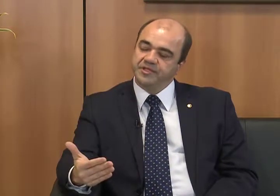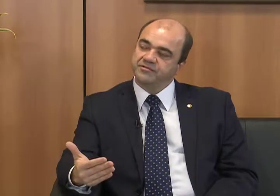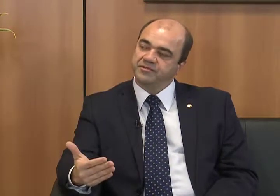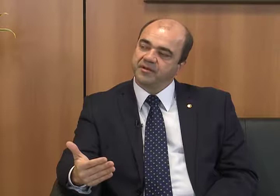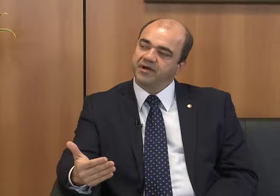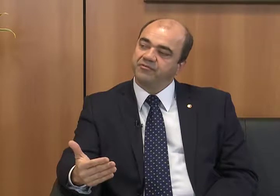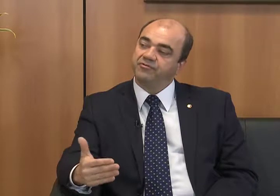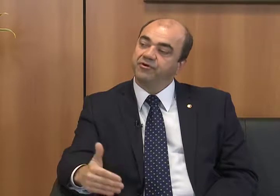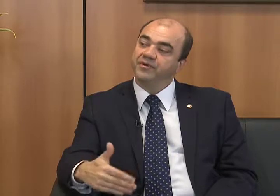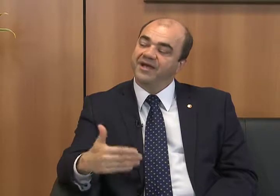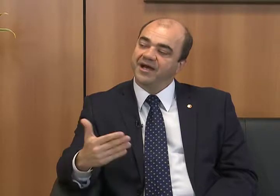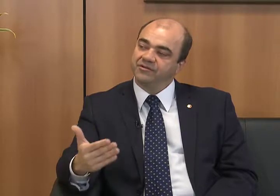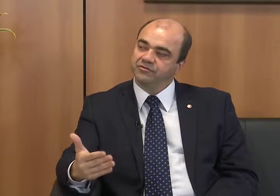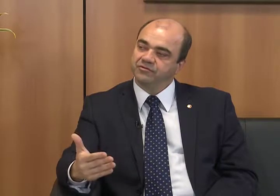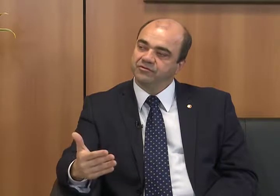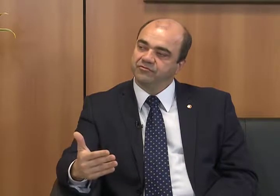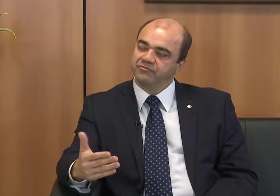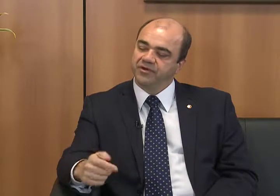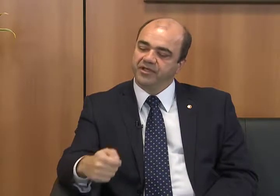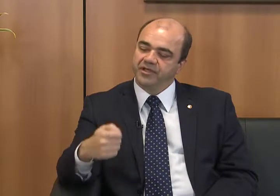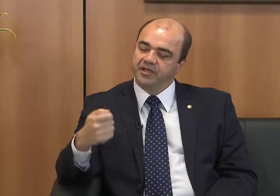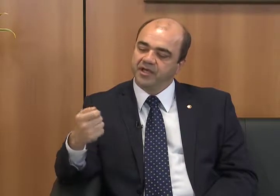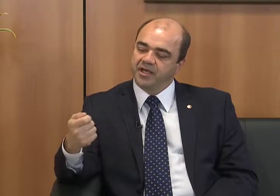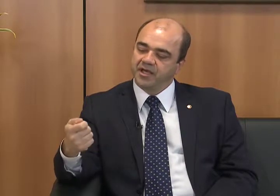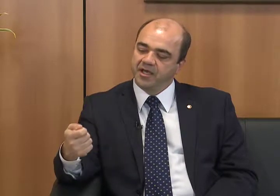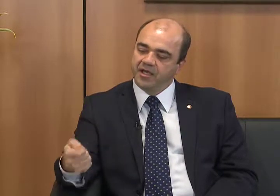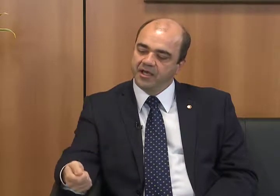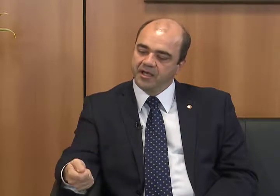o ministro do Trabalho foi obrigado,